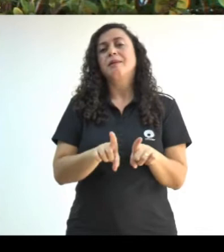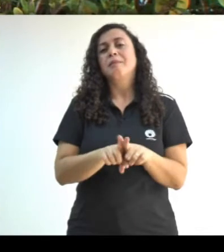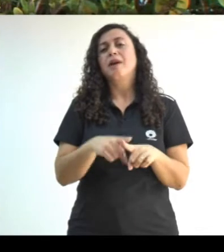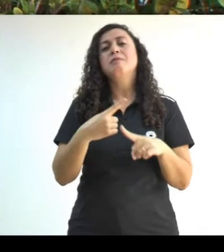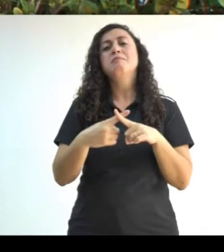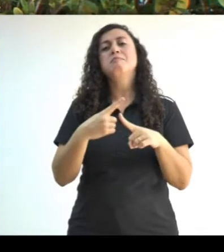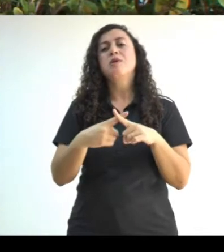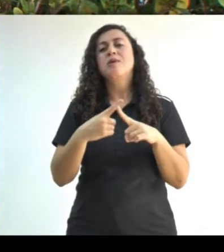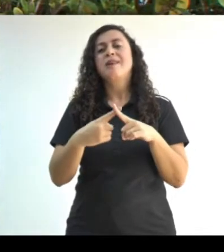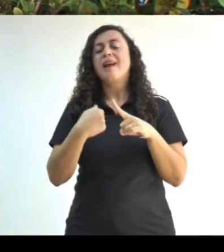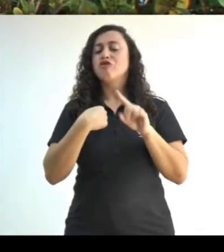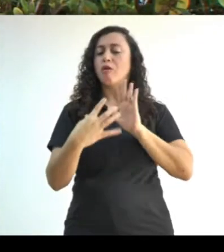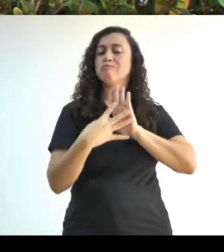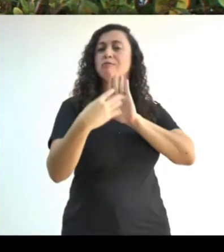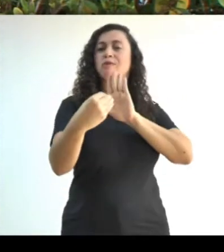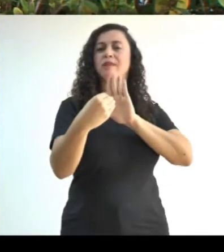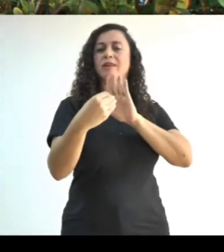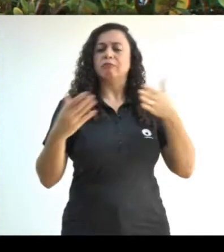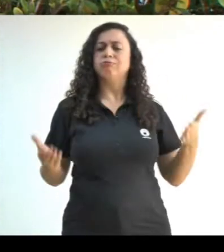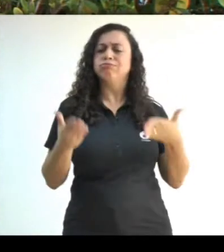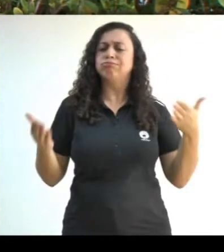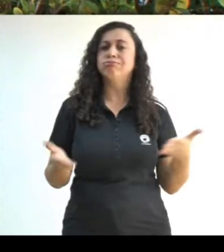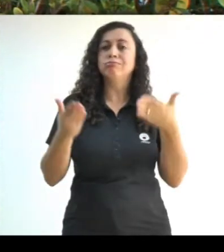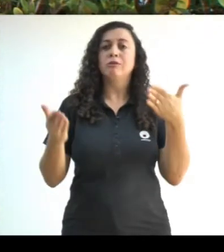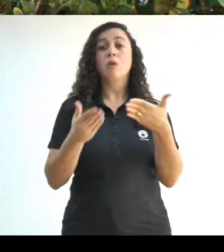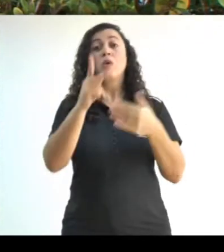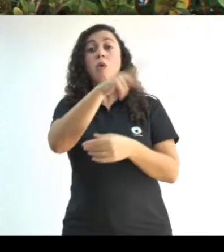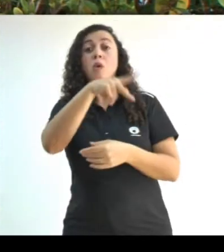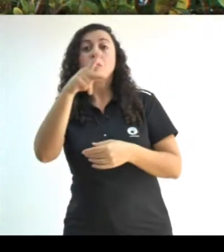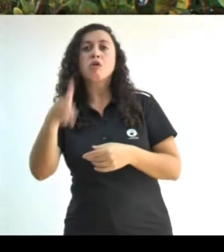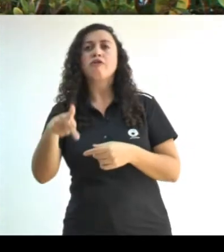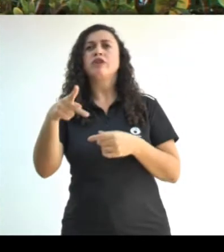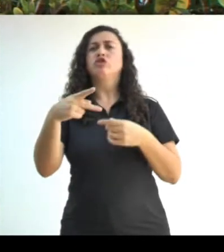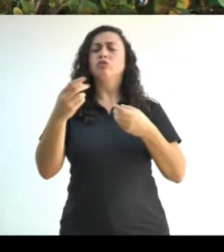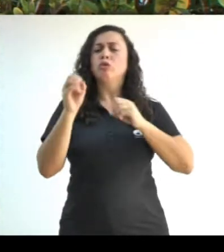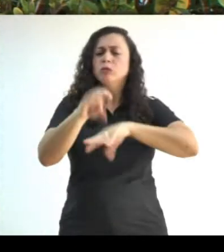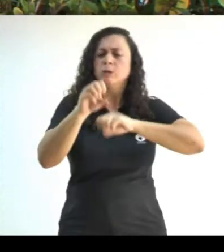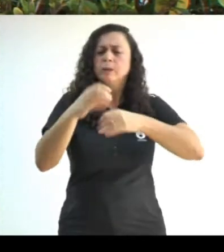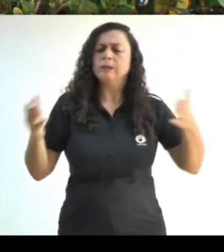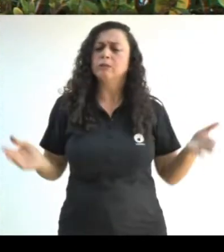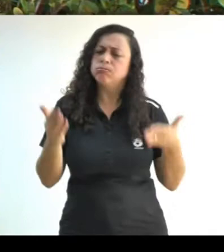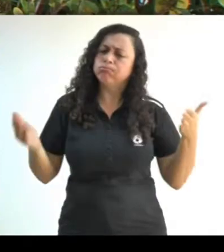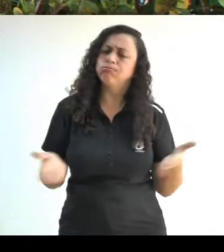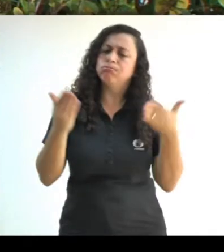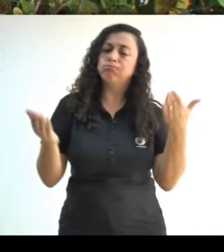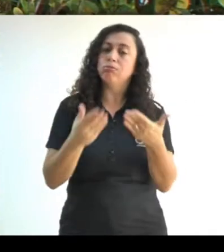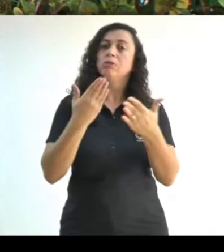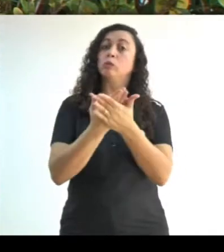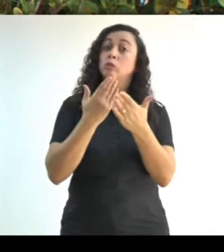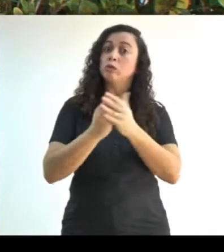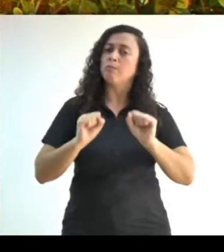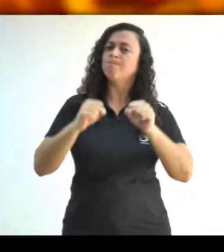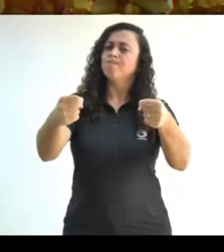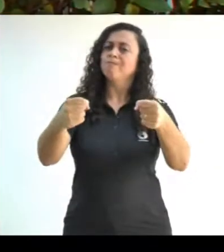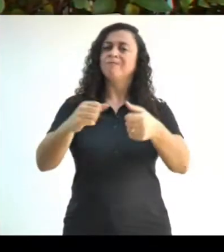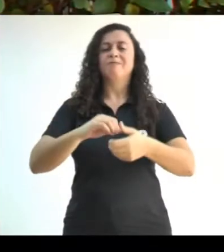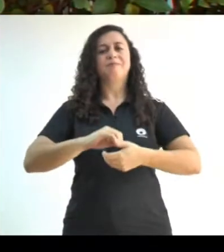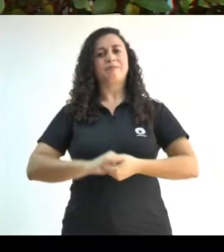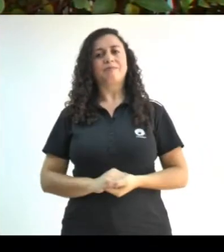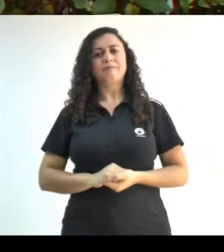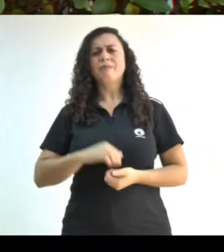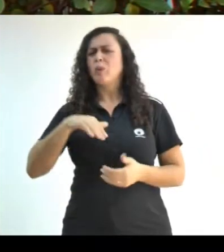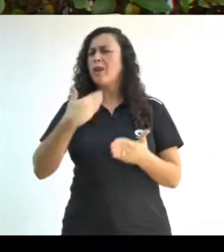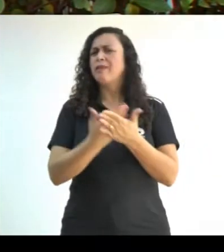do espelhamento, do incentivo que você vê pelos próprios professores, que eles nos incentivam a estudar bastante com o decorrer do ano. E até hoje